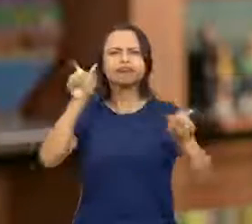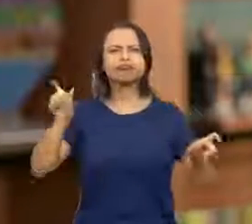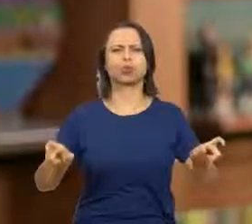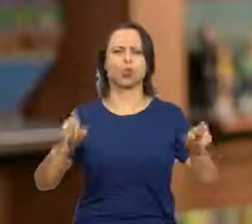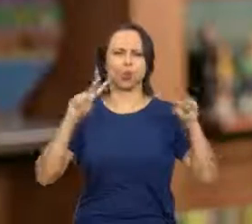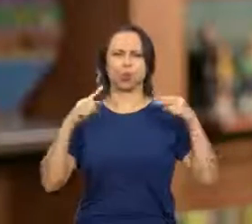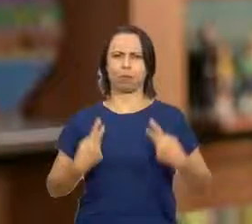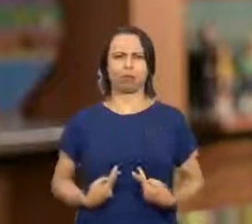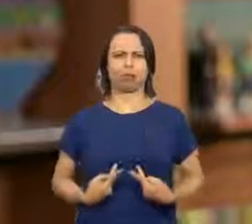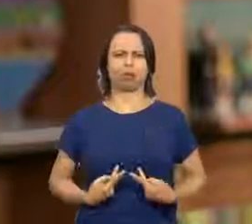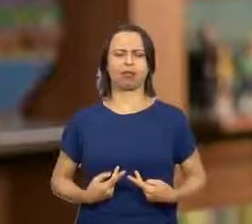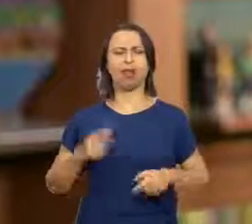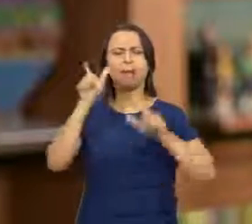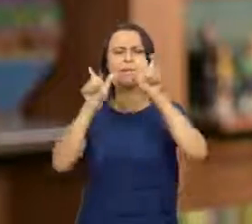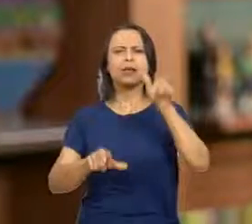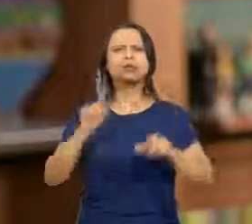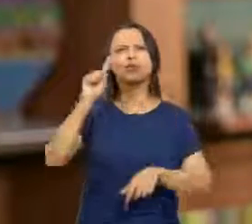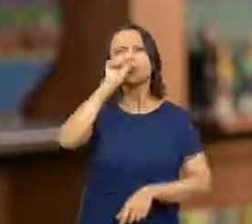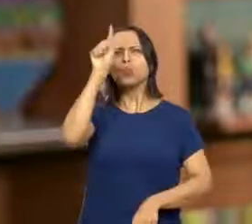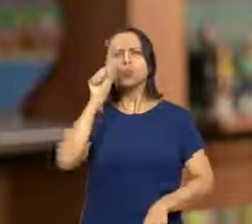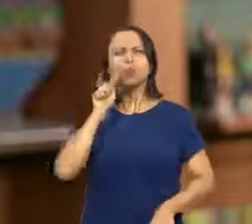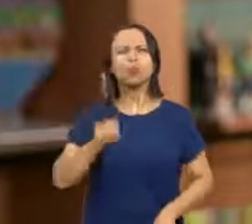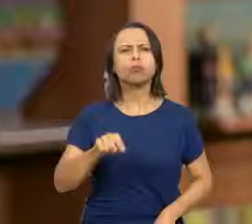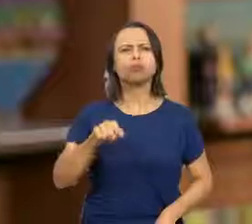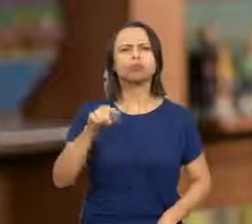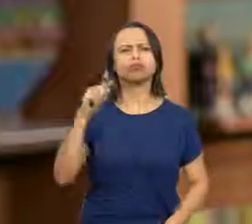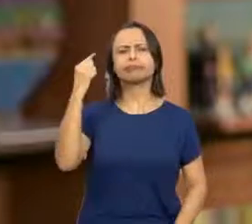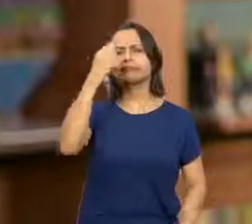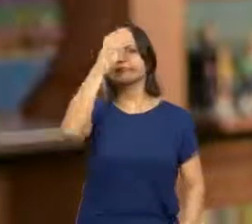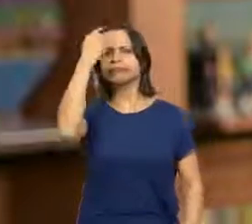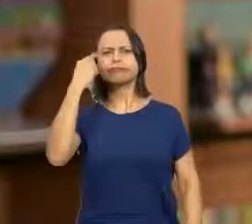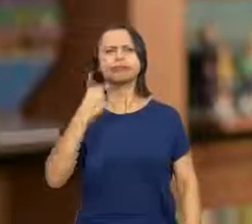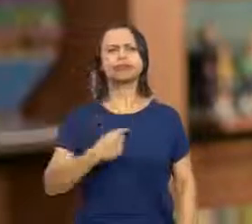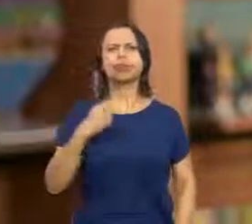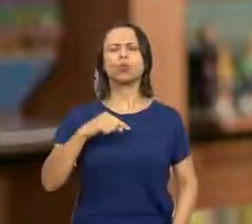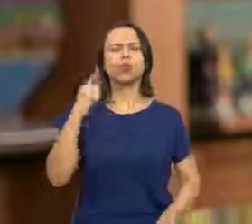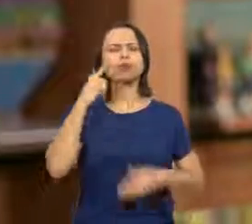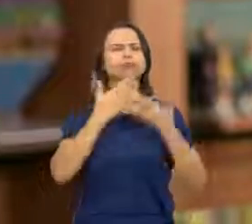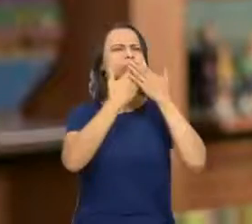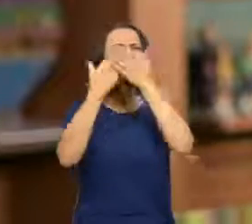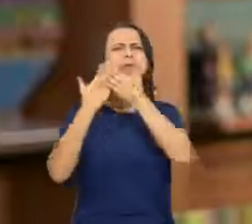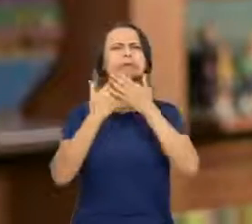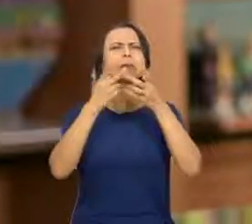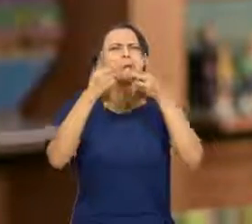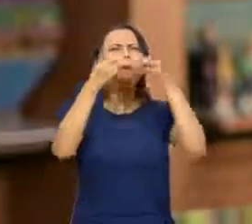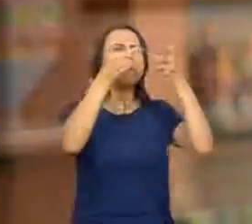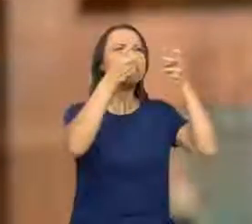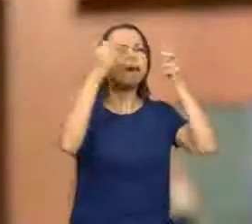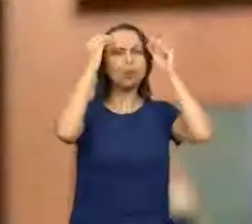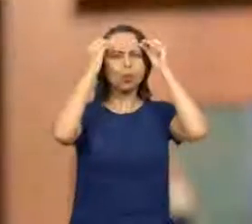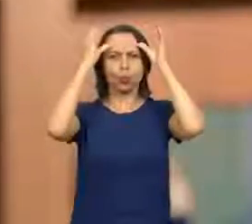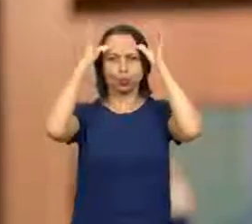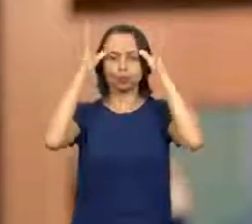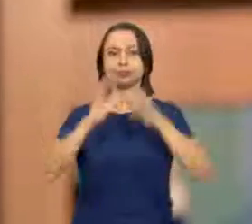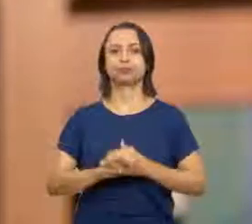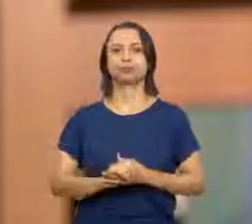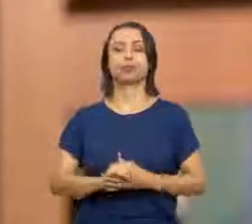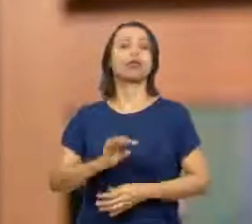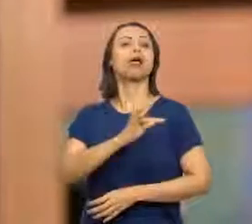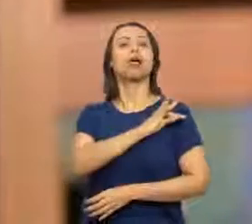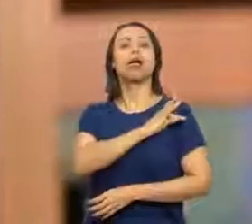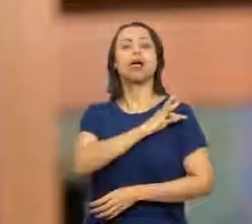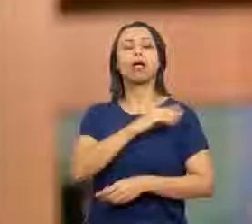o homem, com a pessoa que se pergunta, com a pessoa que indaga, com a pessoa que busca conhecimento. E a